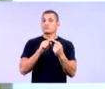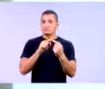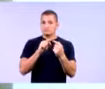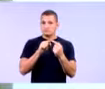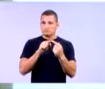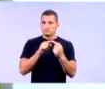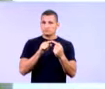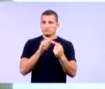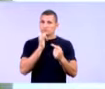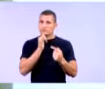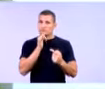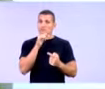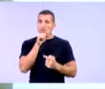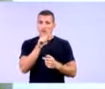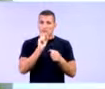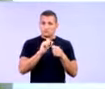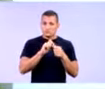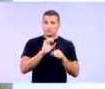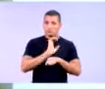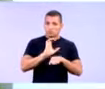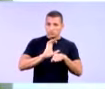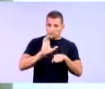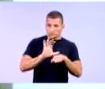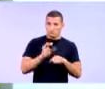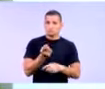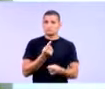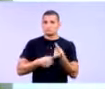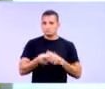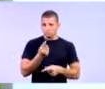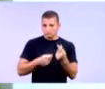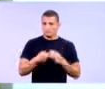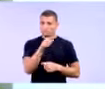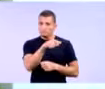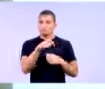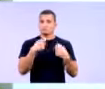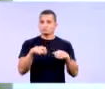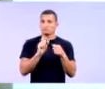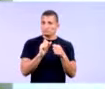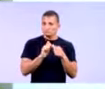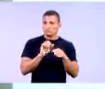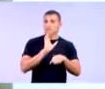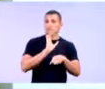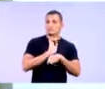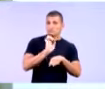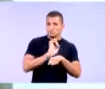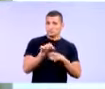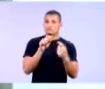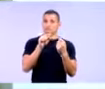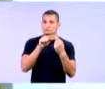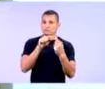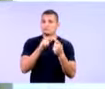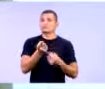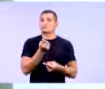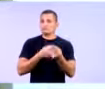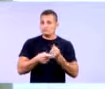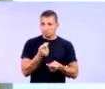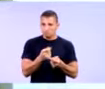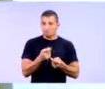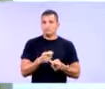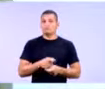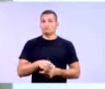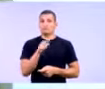está fazendo na área de finanças, ele tem que fazer um estágio relativo à área de finanças. Se ele está, no seu